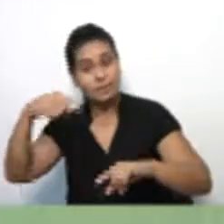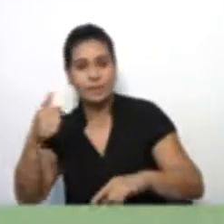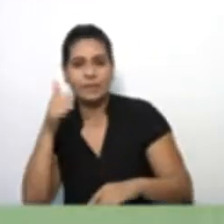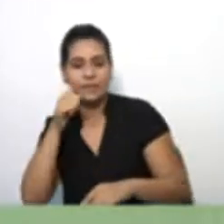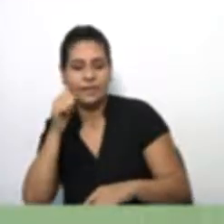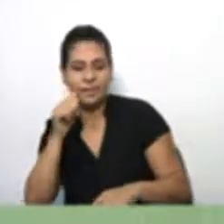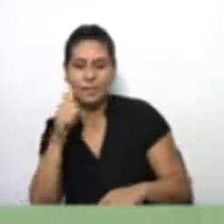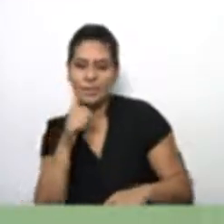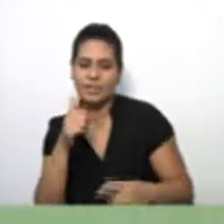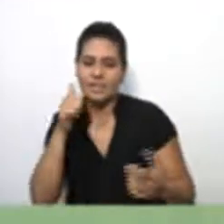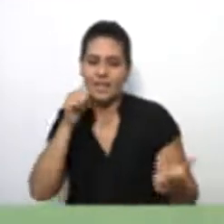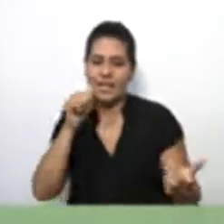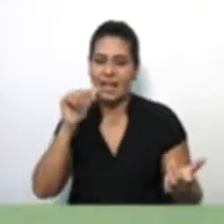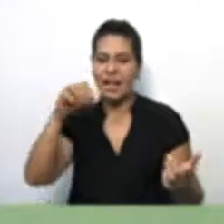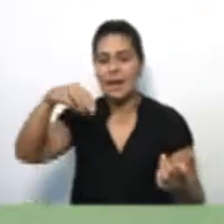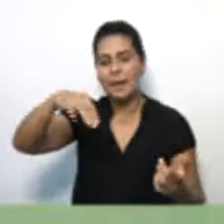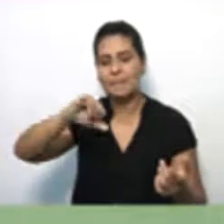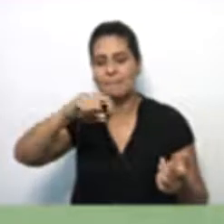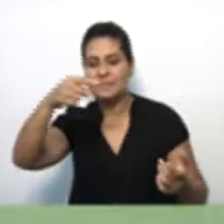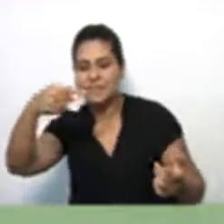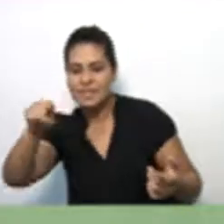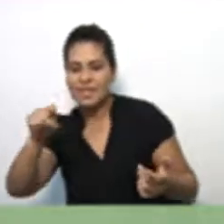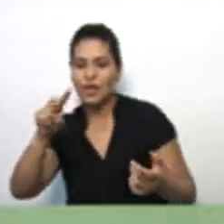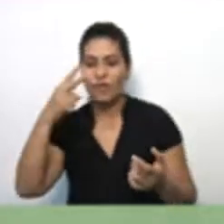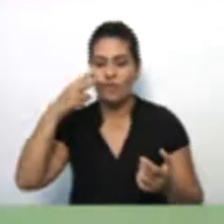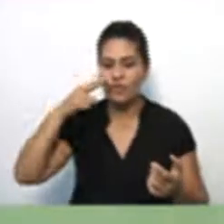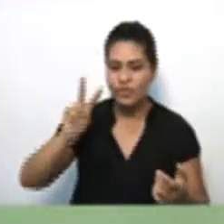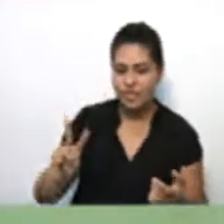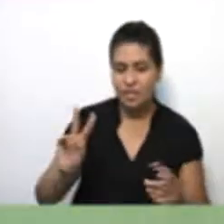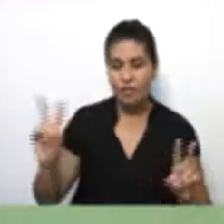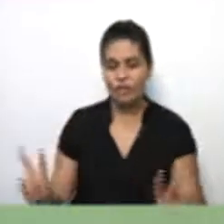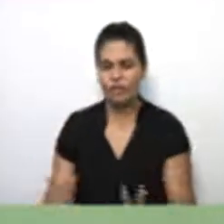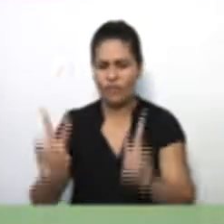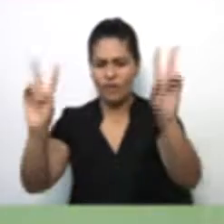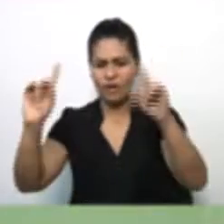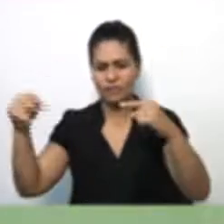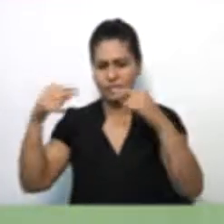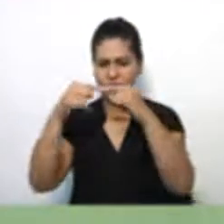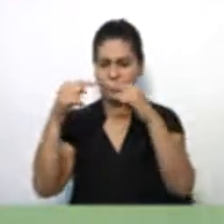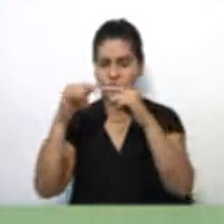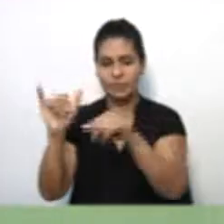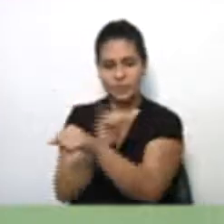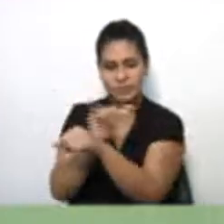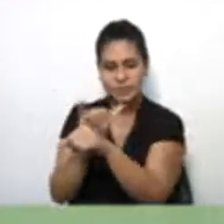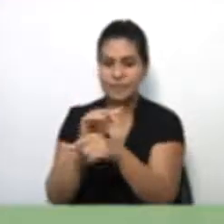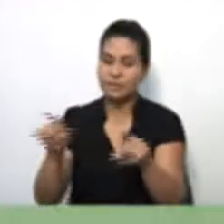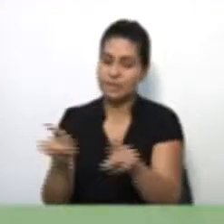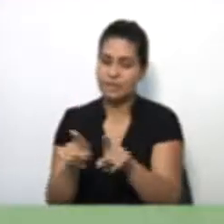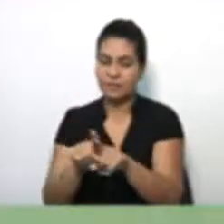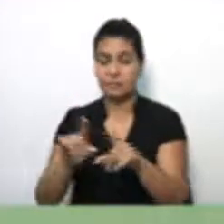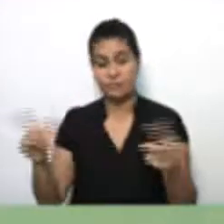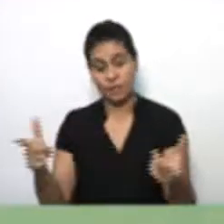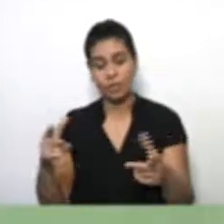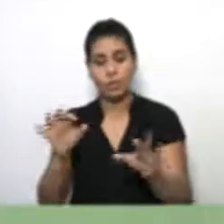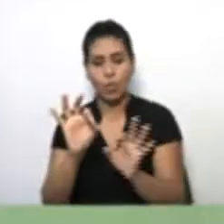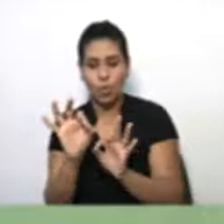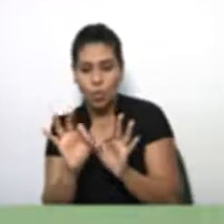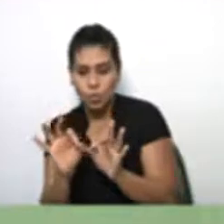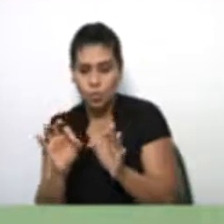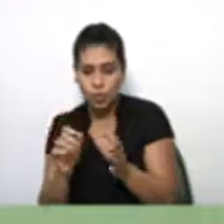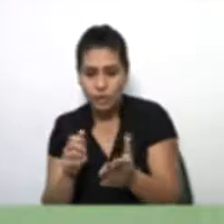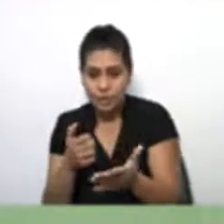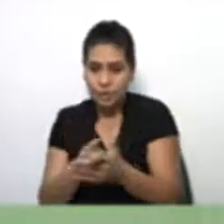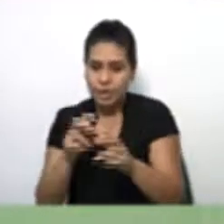fofa, né? A missão, a visão, os valores, os objetivos e estratégias. Vamos falar também do controle